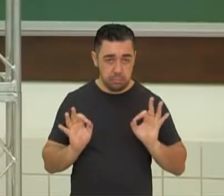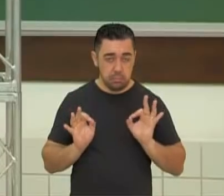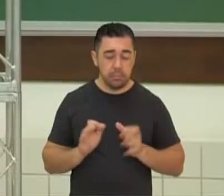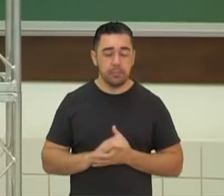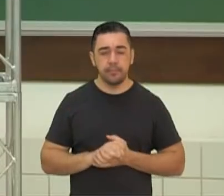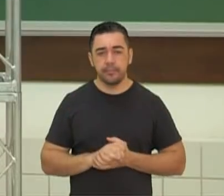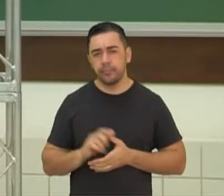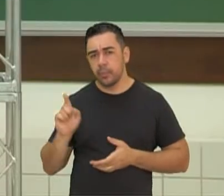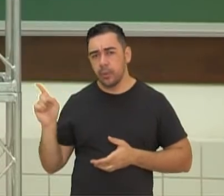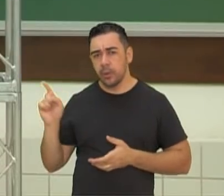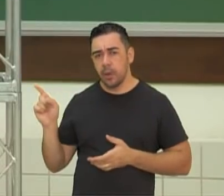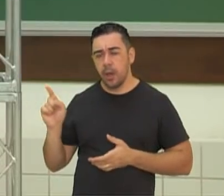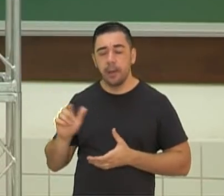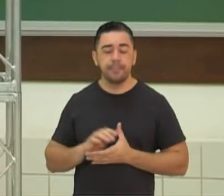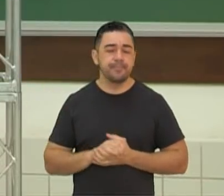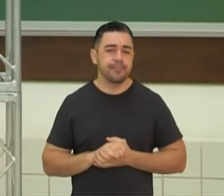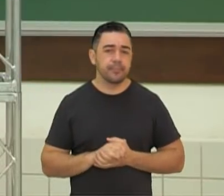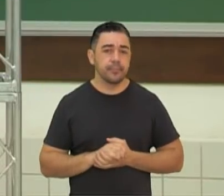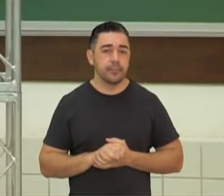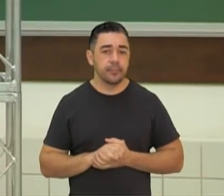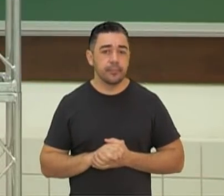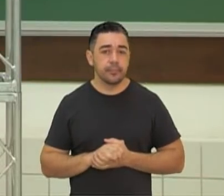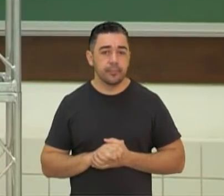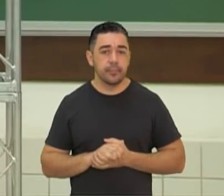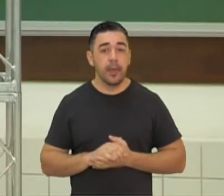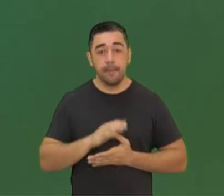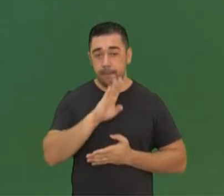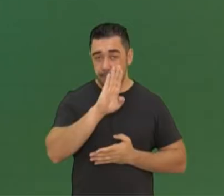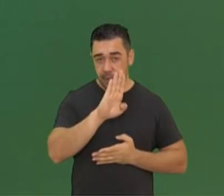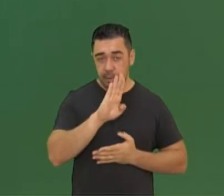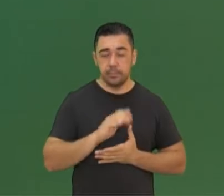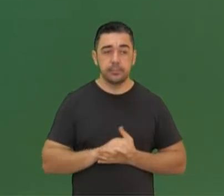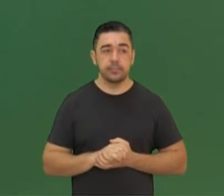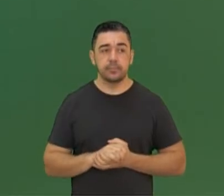E a área daquele retângulo ali? Você tem B